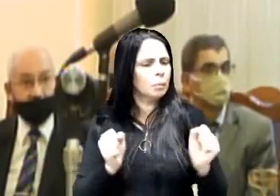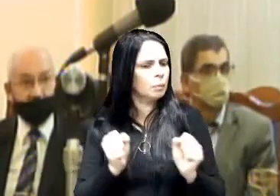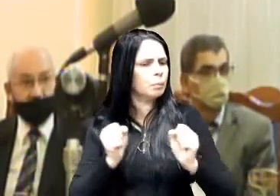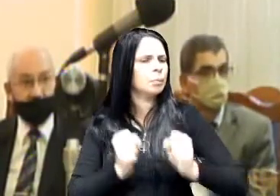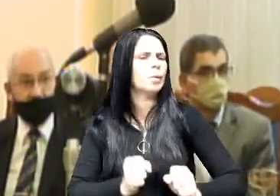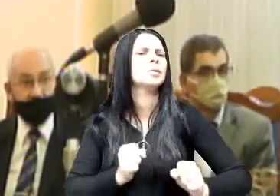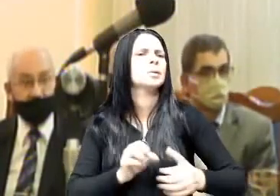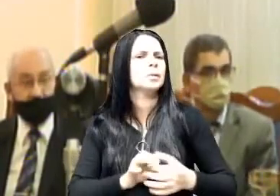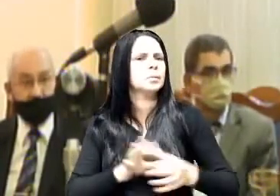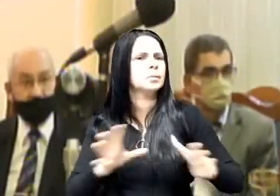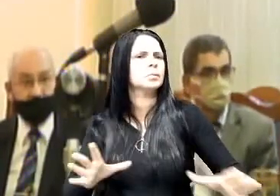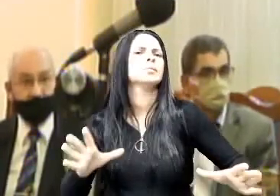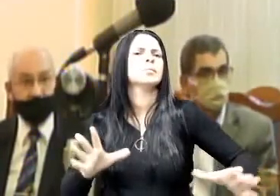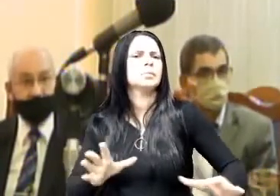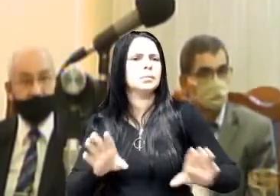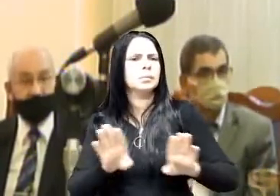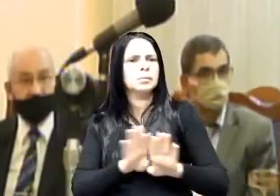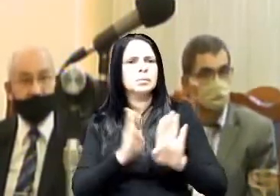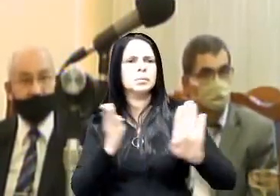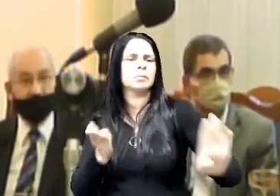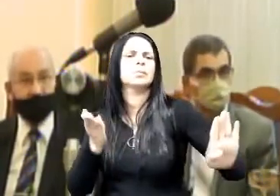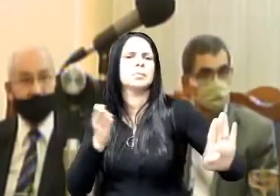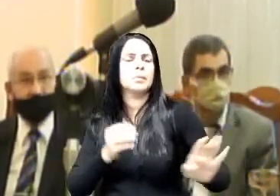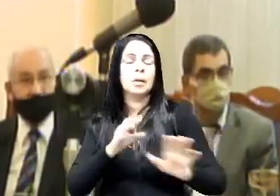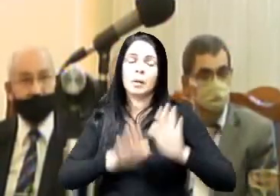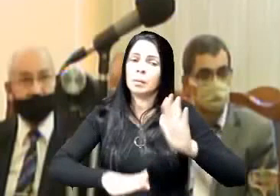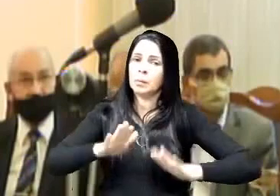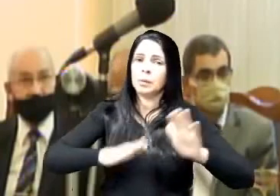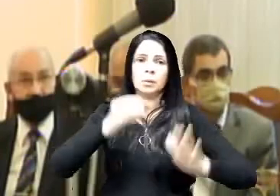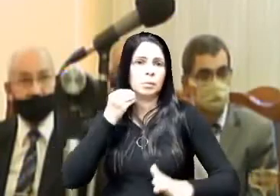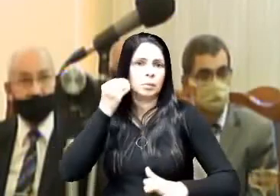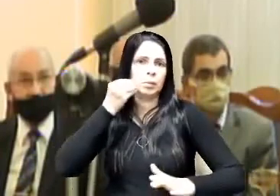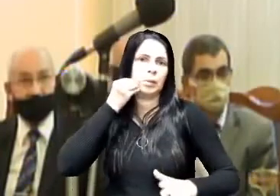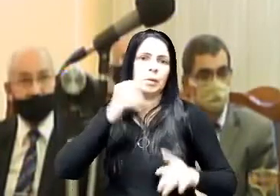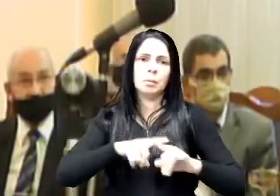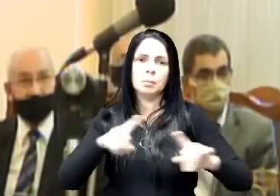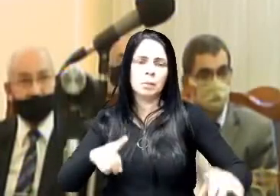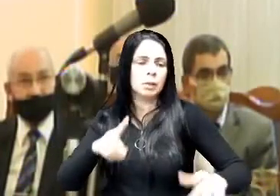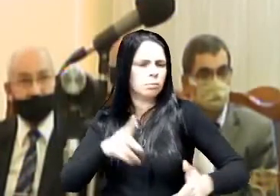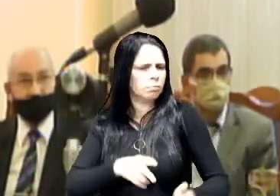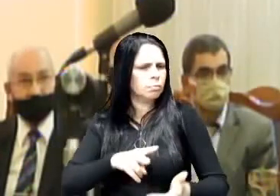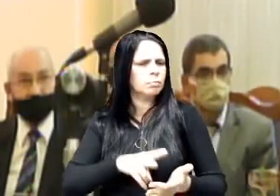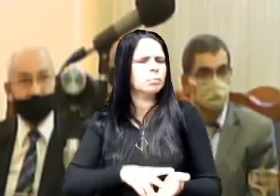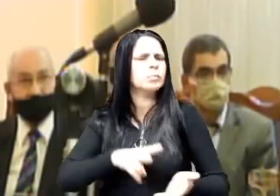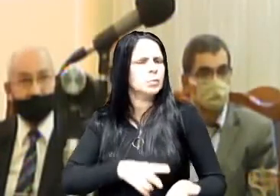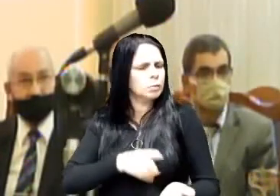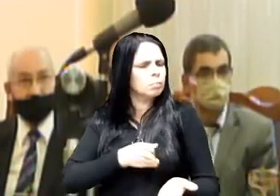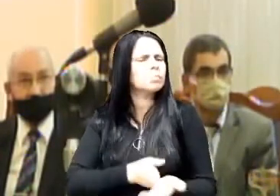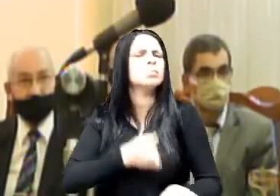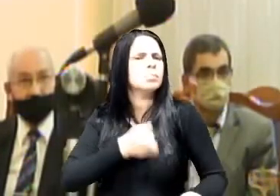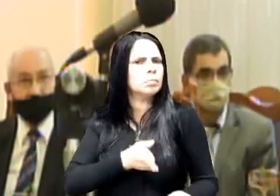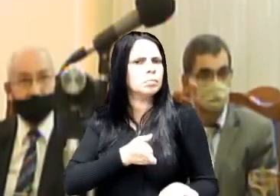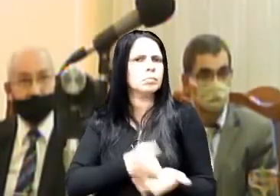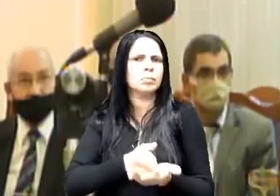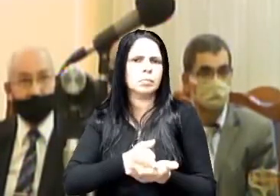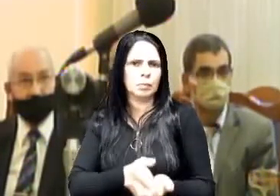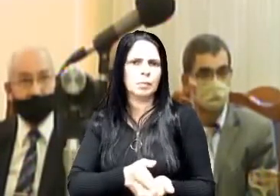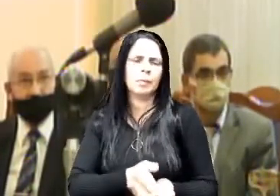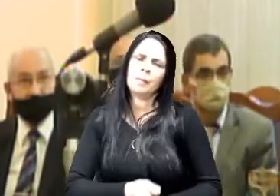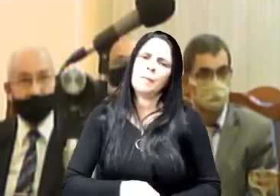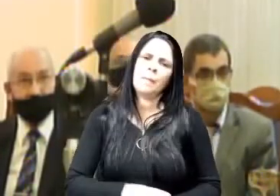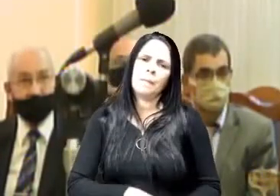de oportunidades, você chega lá. Agora, se manter lá não é